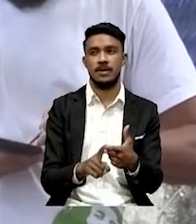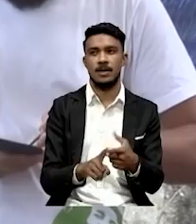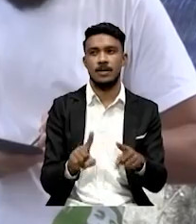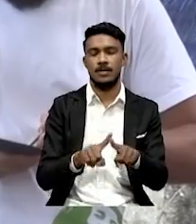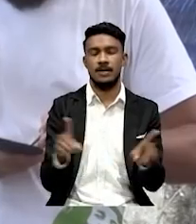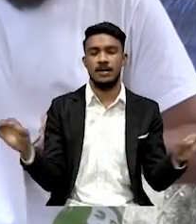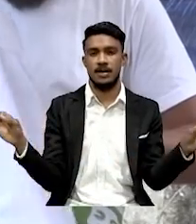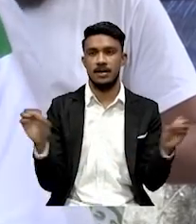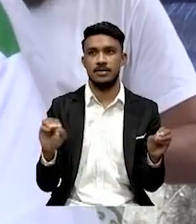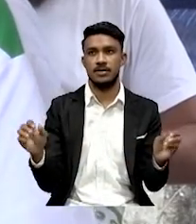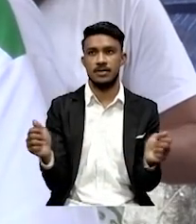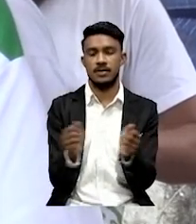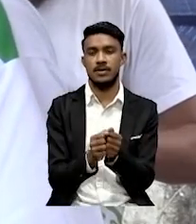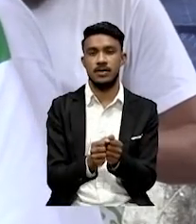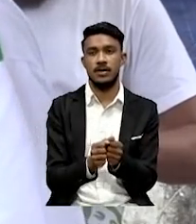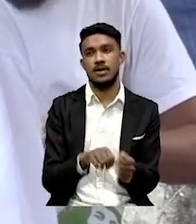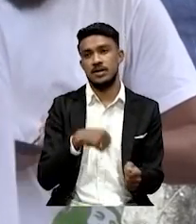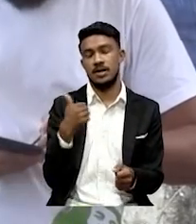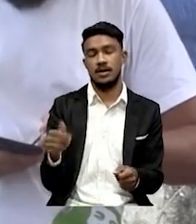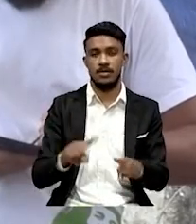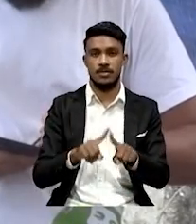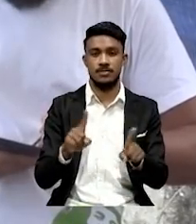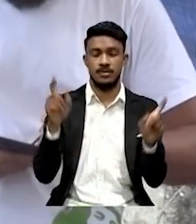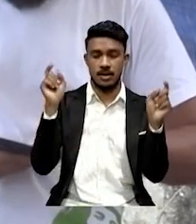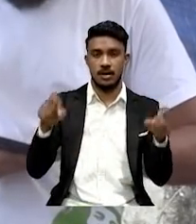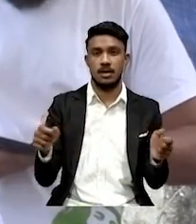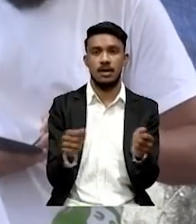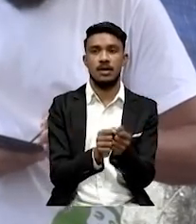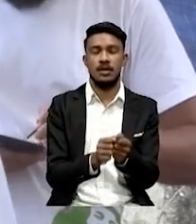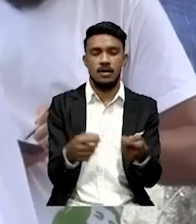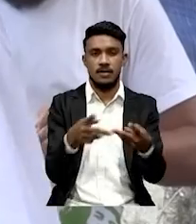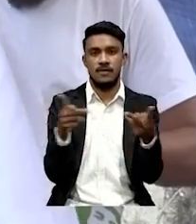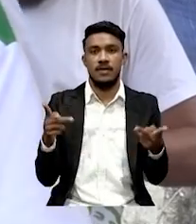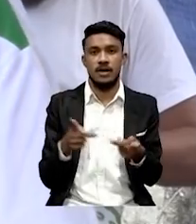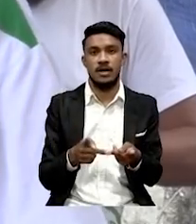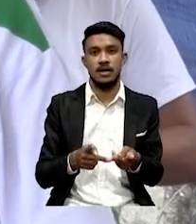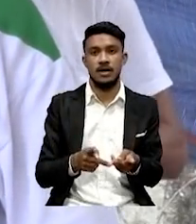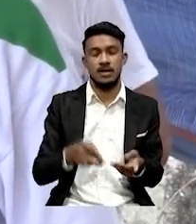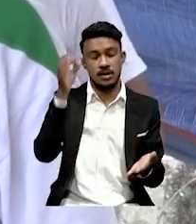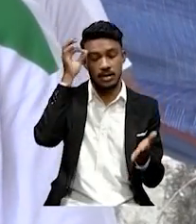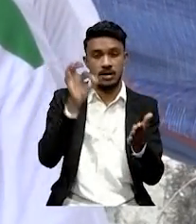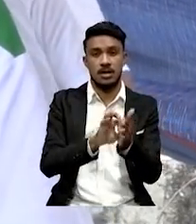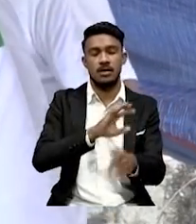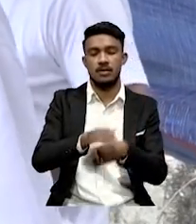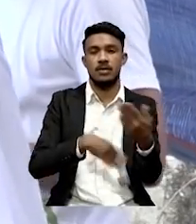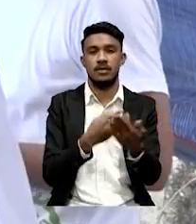E uma bela, lá hoje é que Susilo, também a posição de secretário-geral Fobau, né?